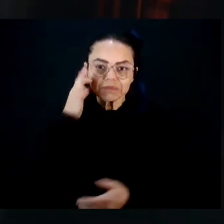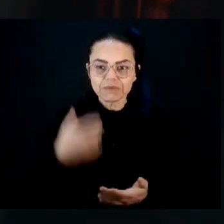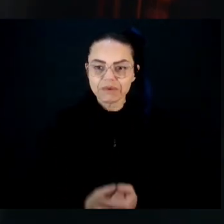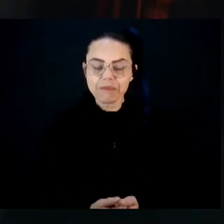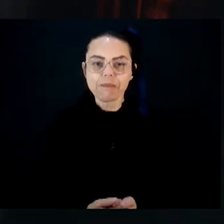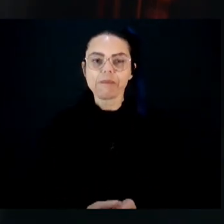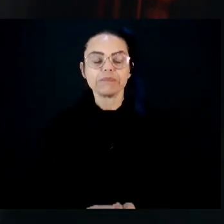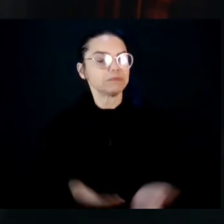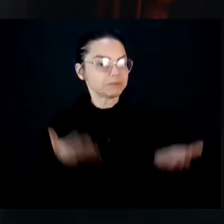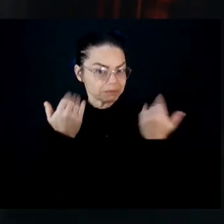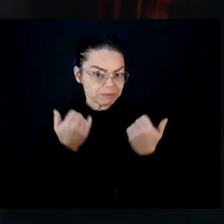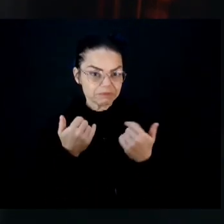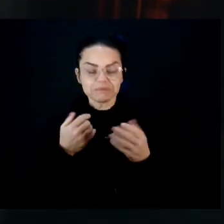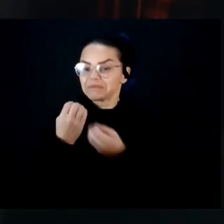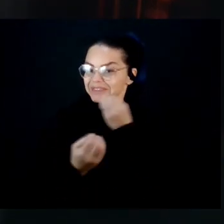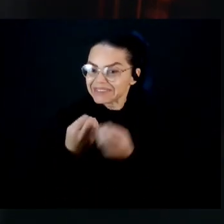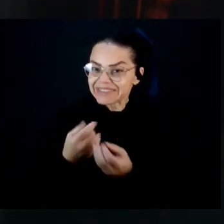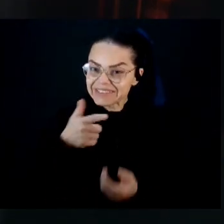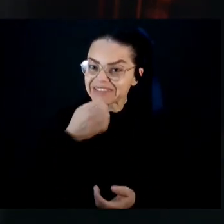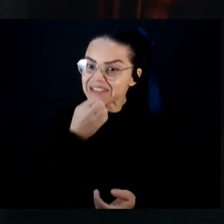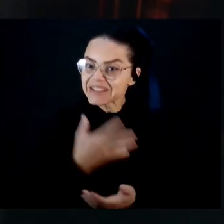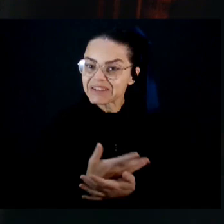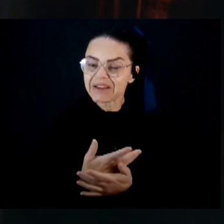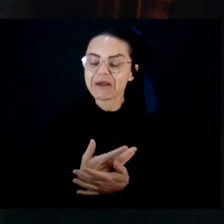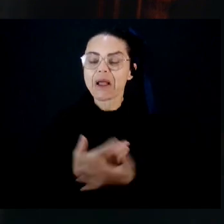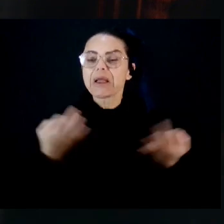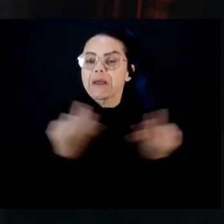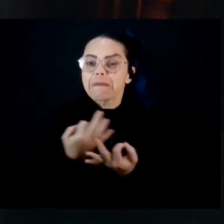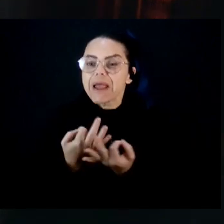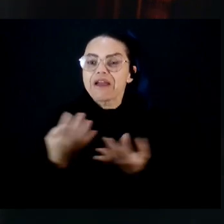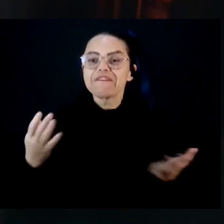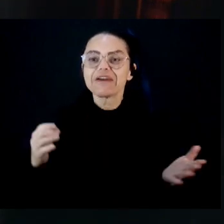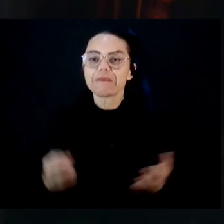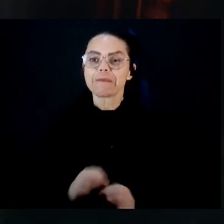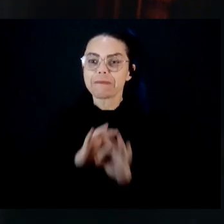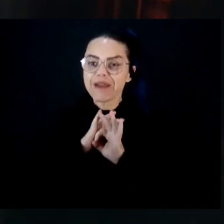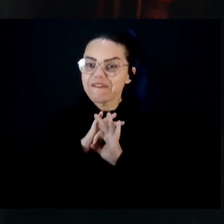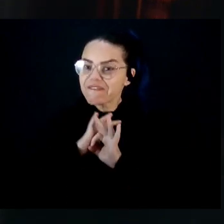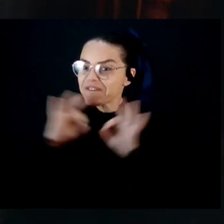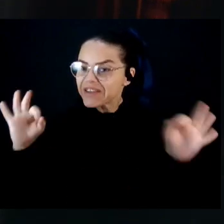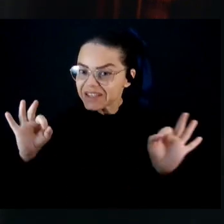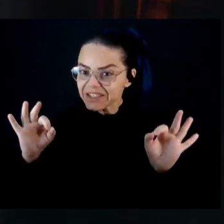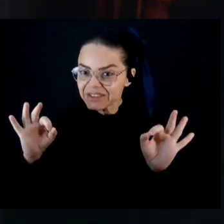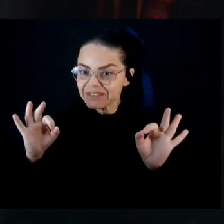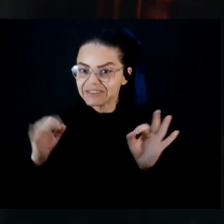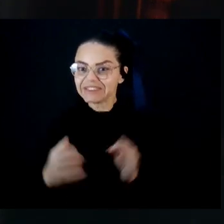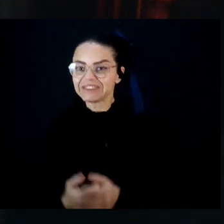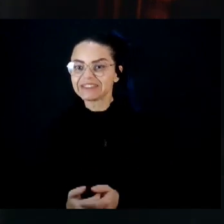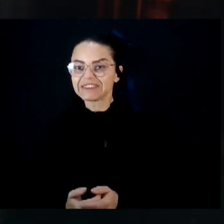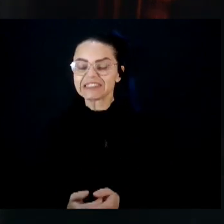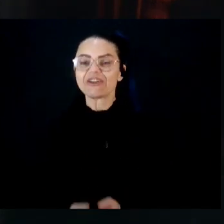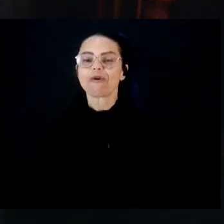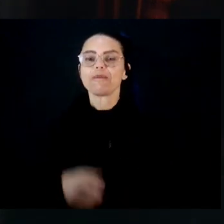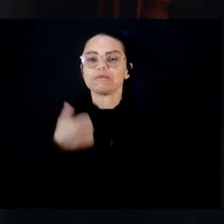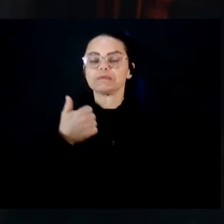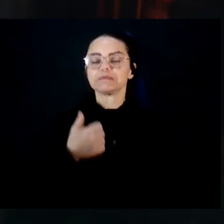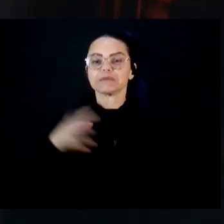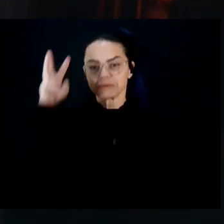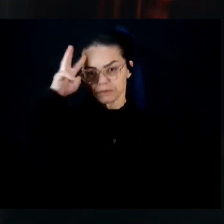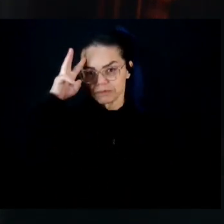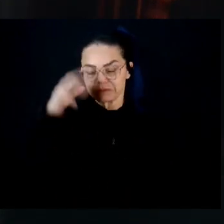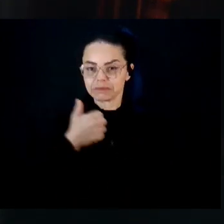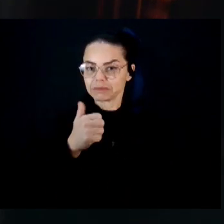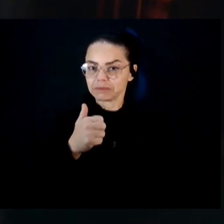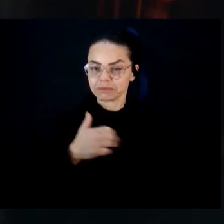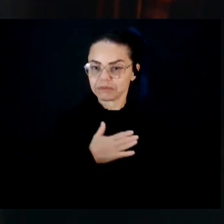você está? Tudo bem? Por aqui tudo ótimo. Hoje, terça-feira, dia 11 de agosto. Olha, nosso assunto